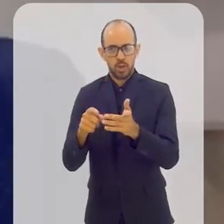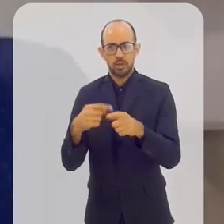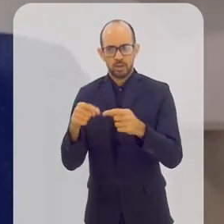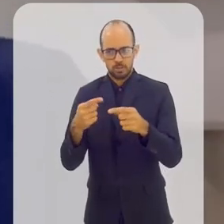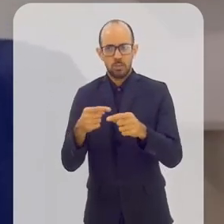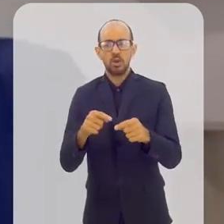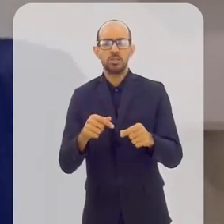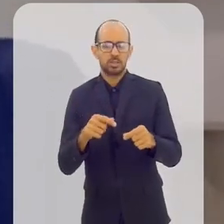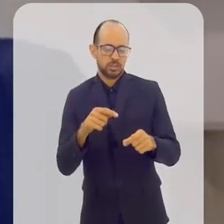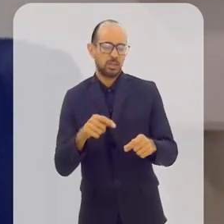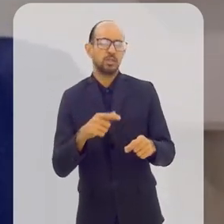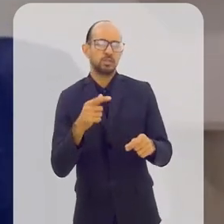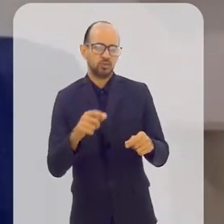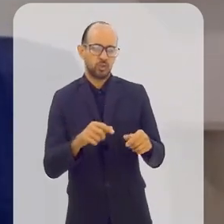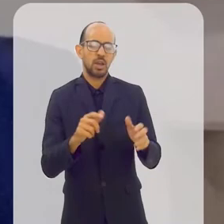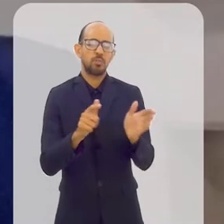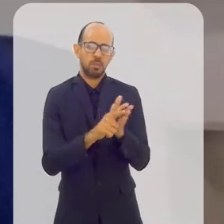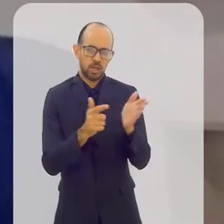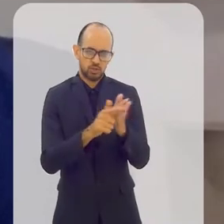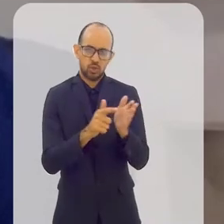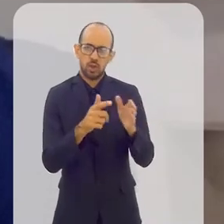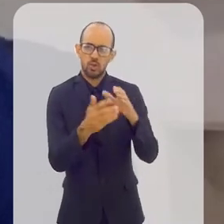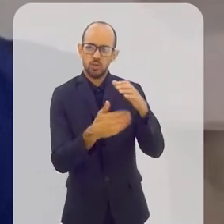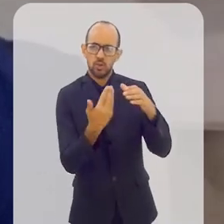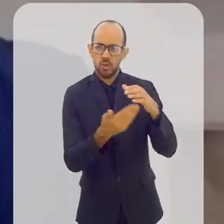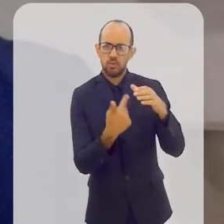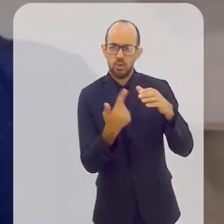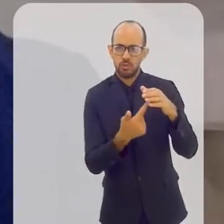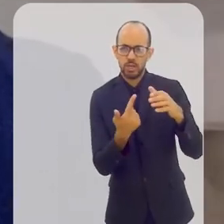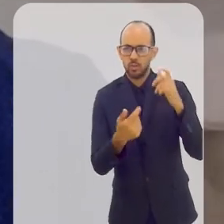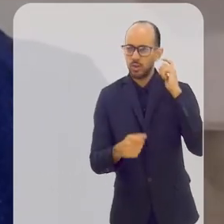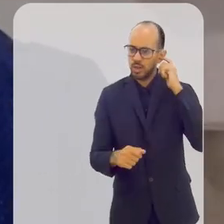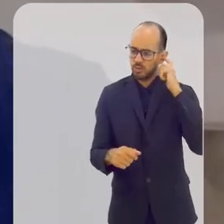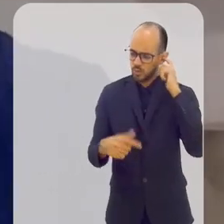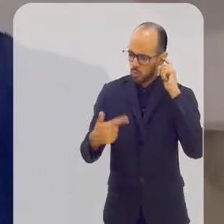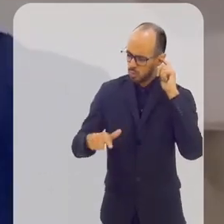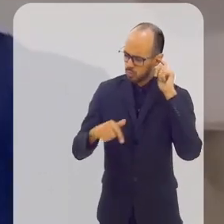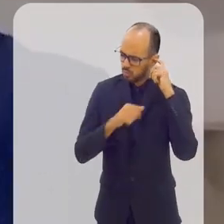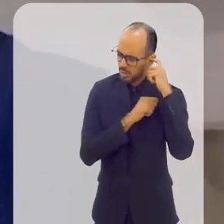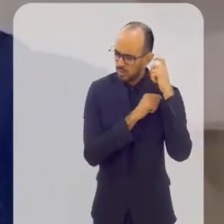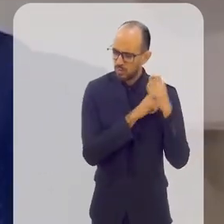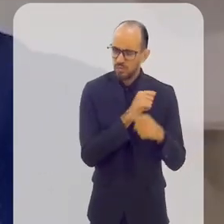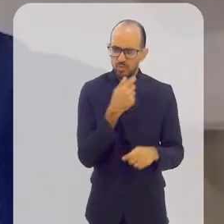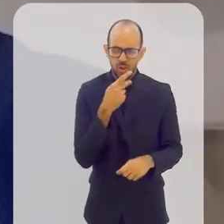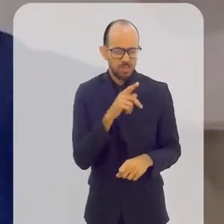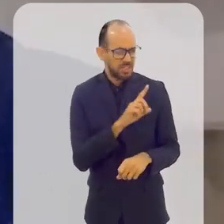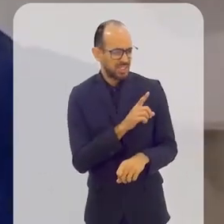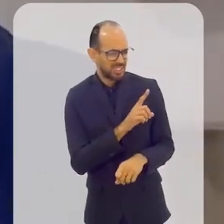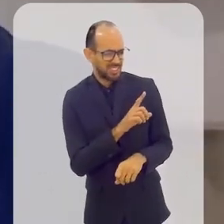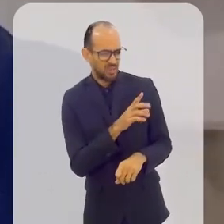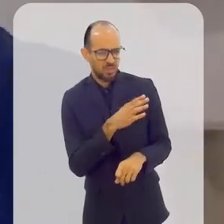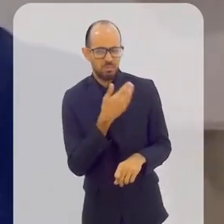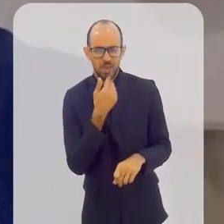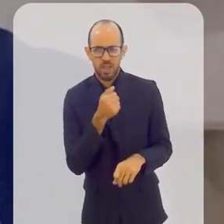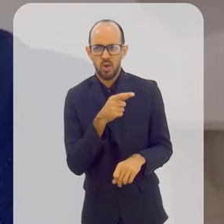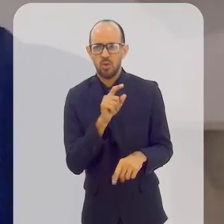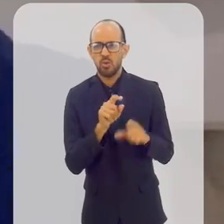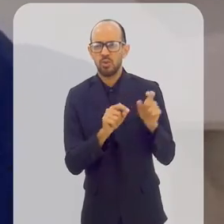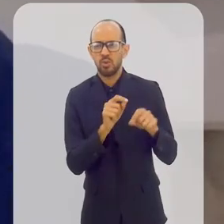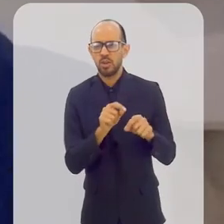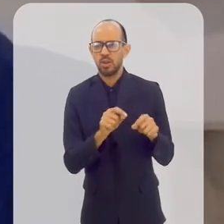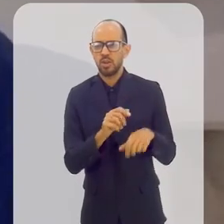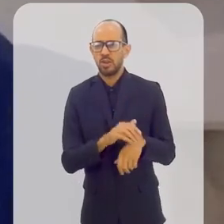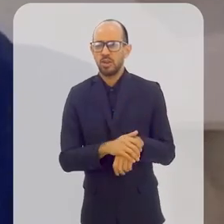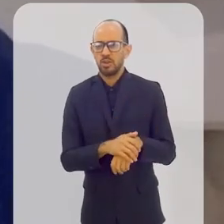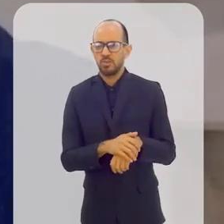eles, na próxima colheita, eles envolveram as hortaliças em jornais. Aí o aluno falou: não, mas esse jornal aqui não, vamos fazer um. A